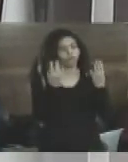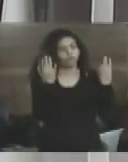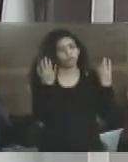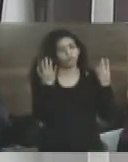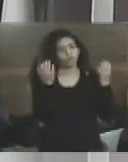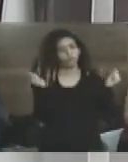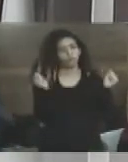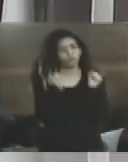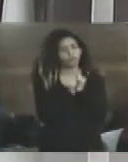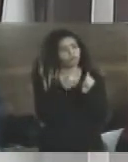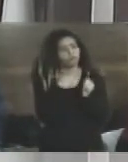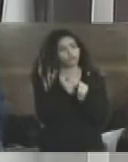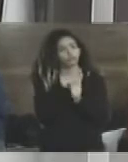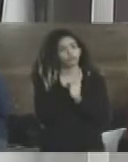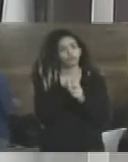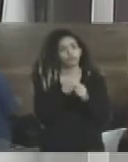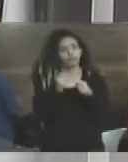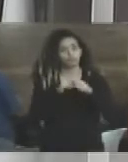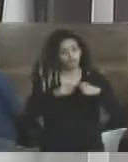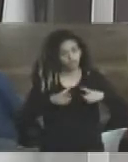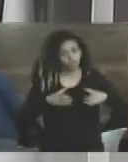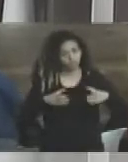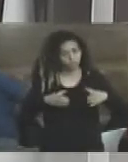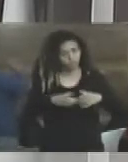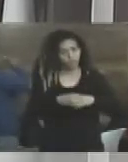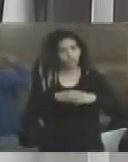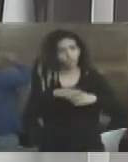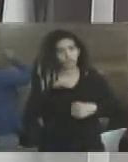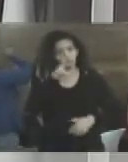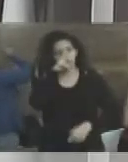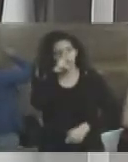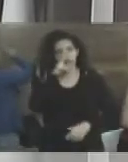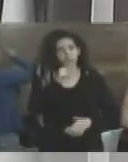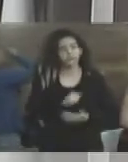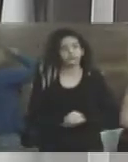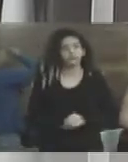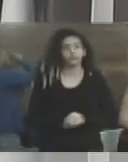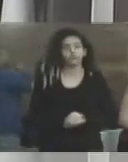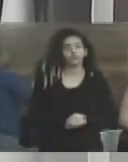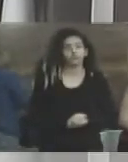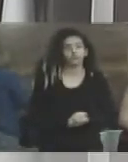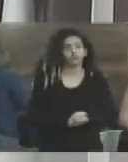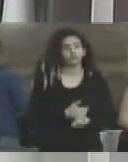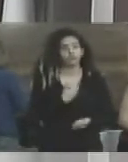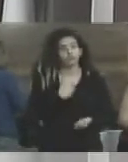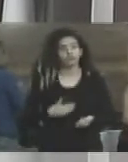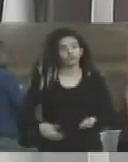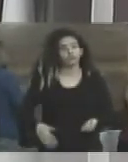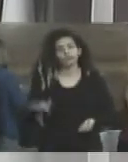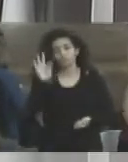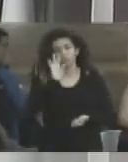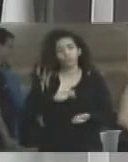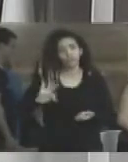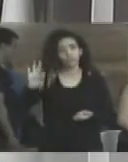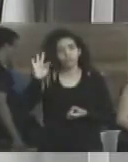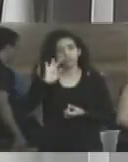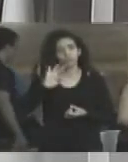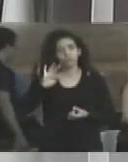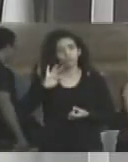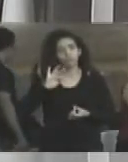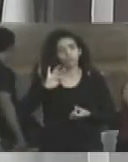aqui juntos, nós se tornamos um grupo realmente forte, que o governo federal e outras,